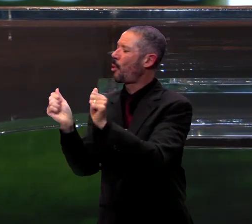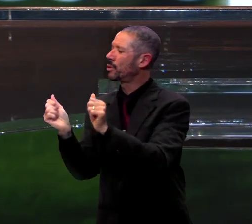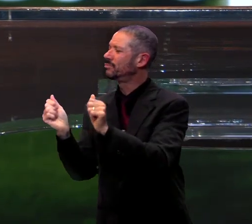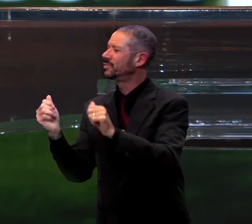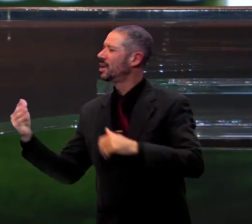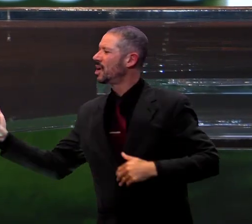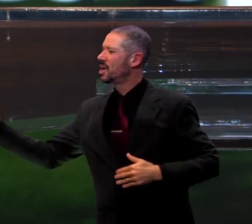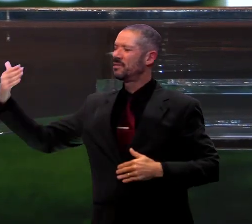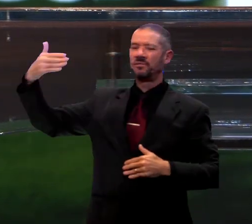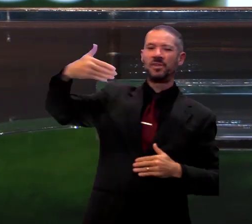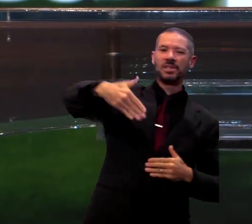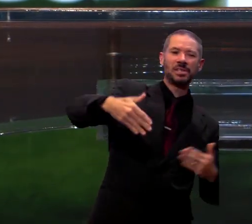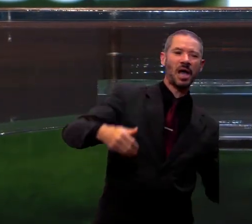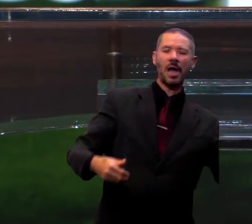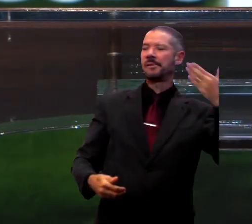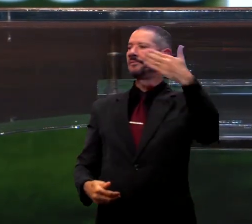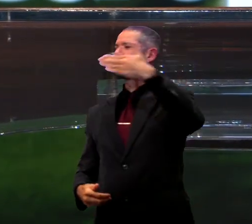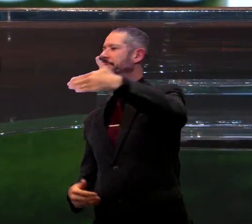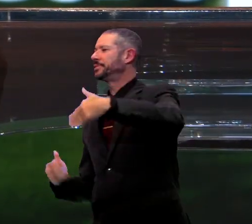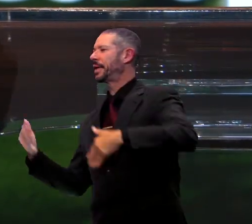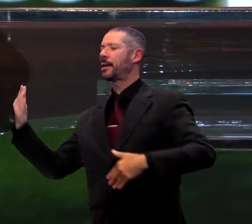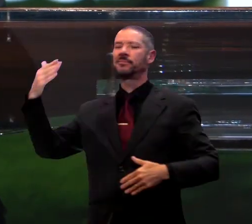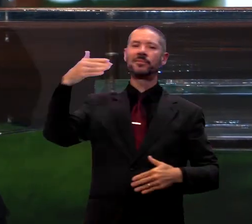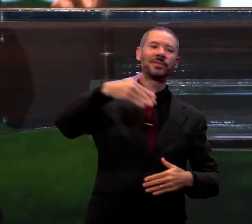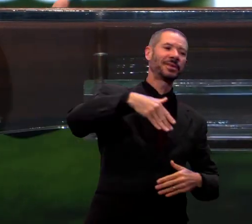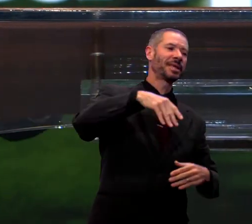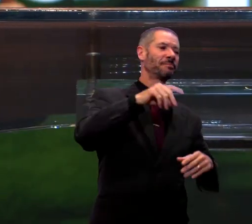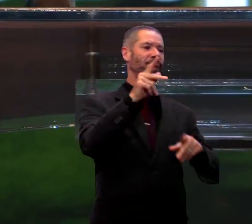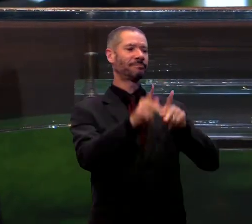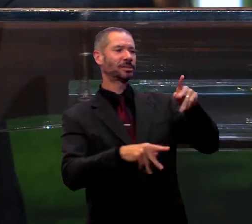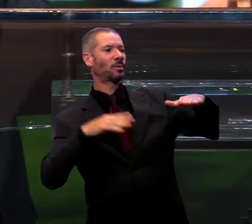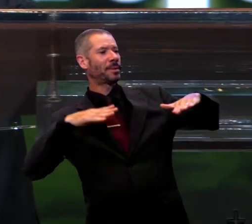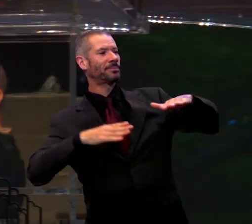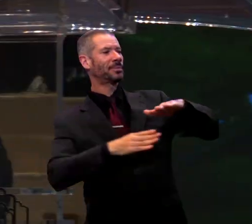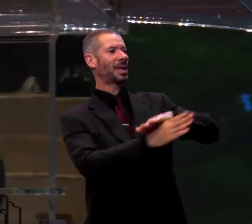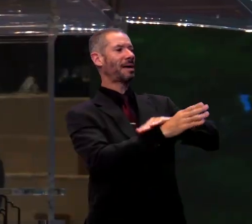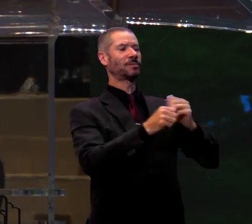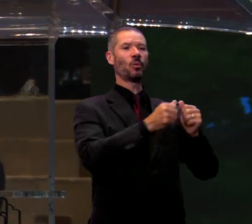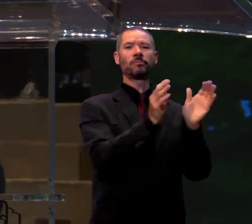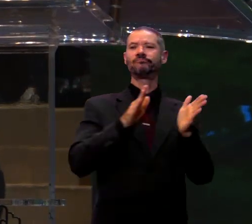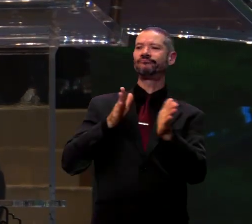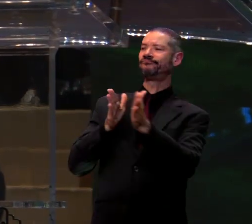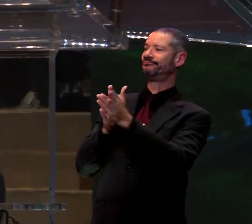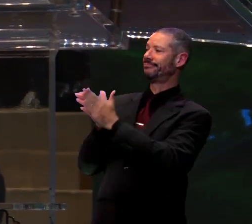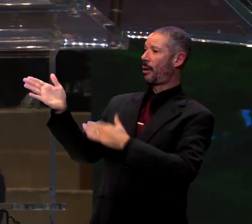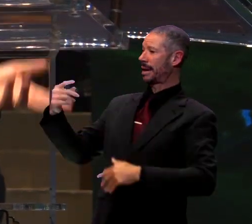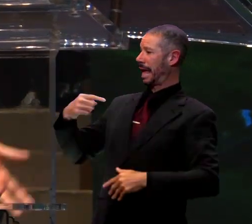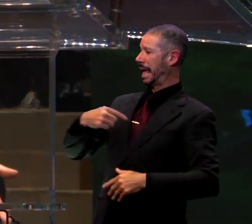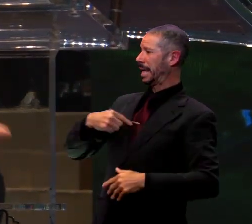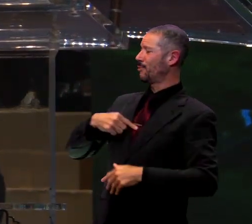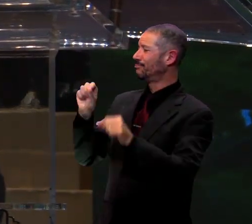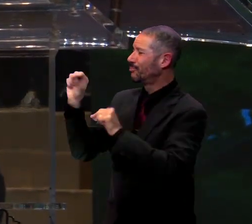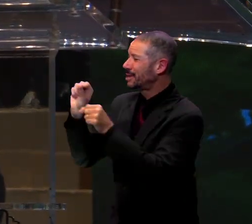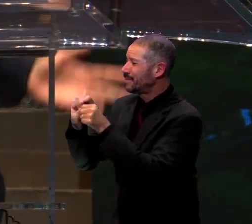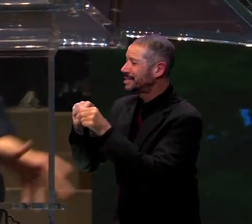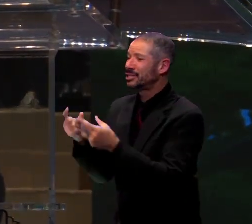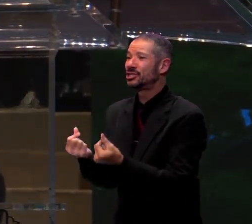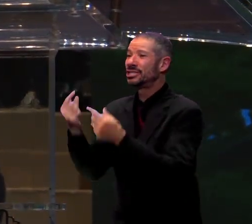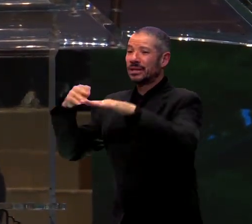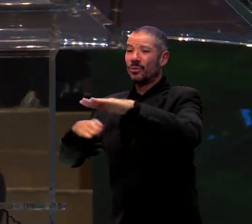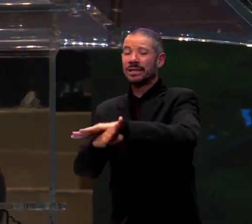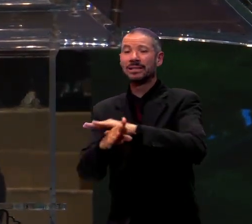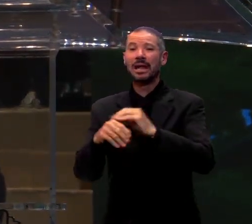ia, vinha, as pessoas vinham, ficavam esperando, entravam no ônibus, iam embora. E eu fiquei ali sem saber o que fazer, não tinha dinheiro para